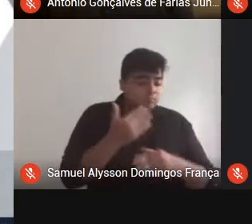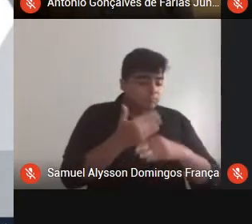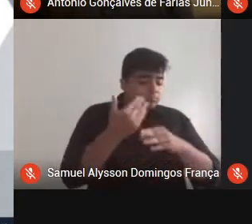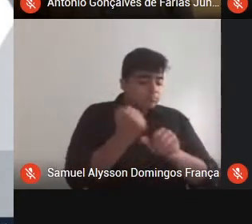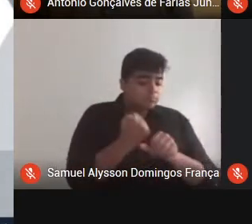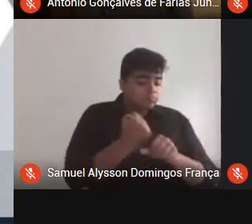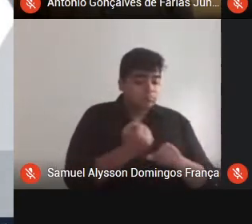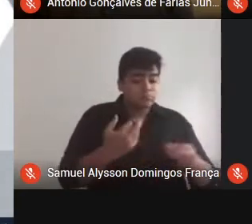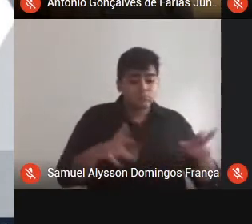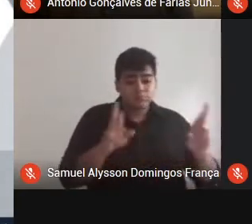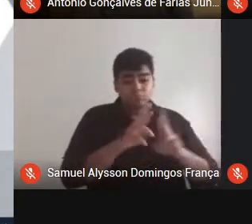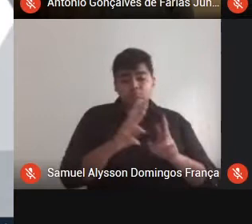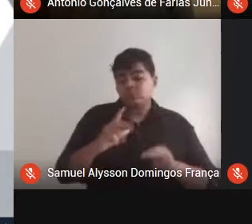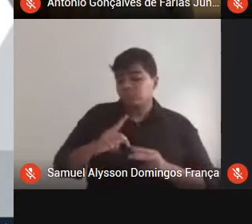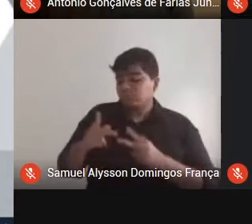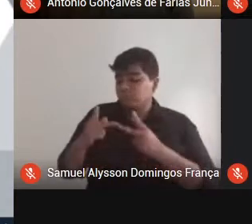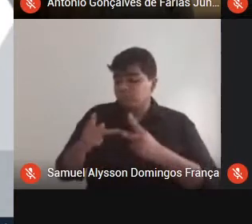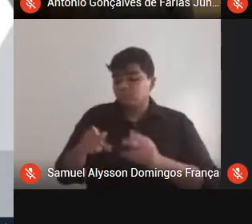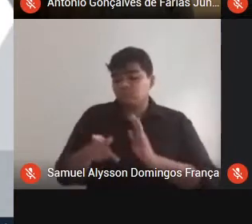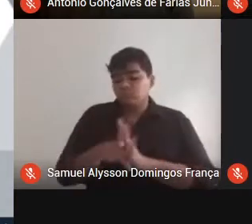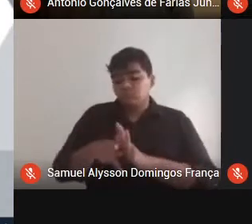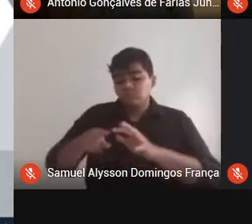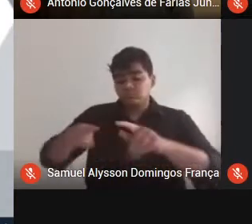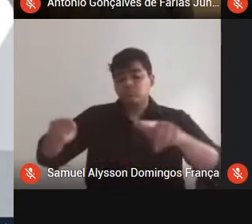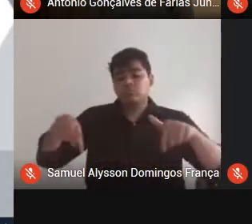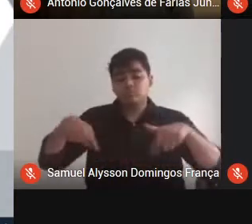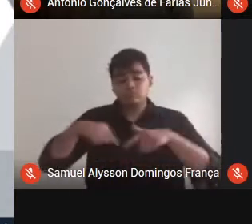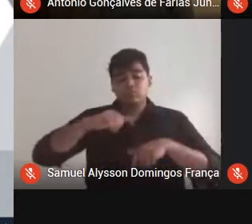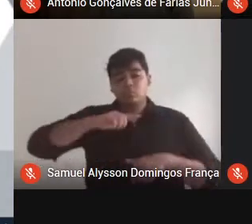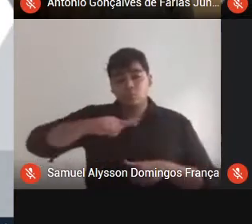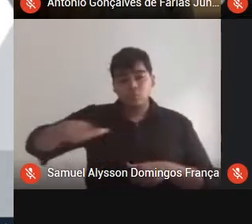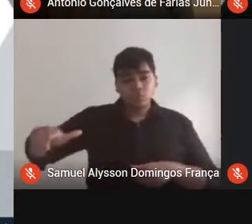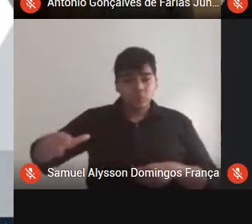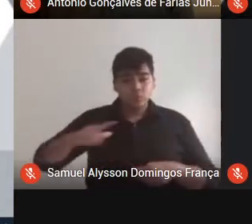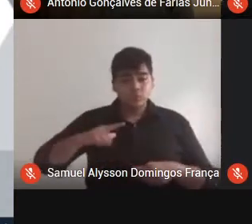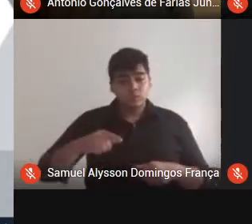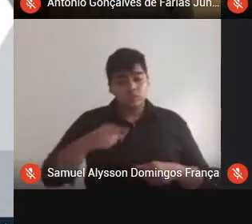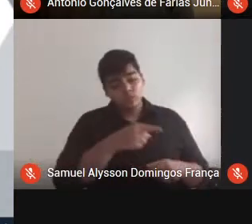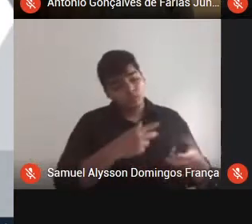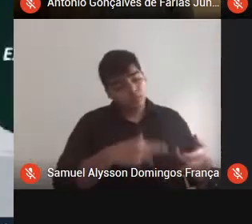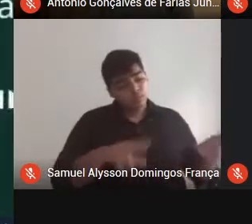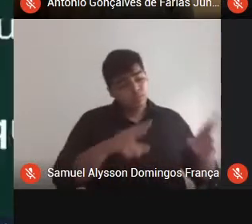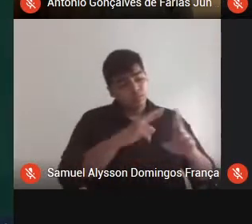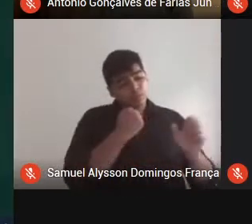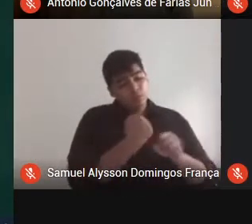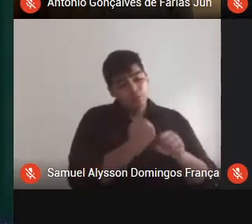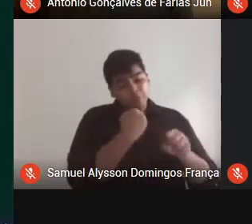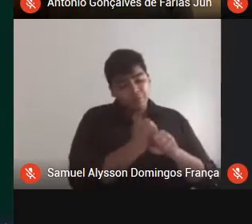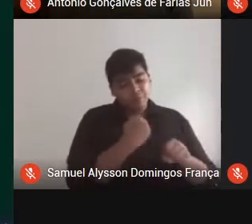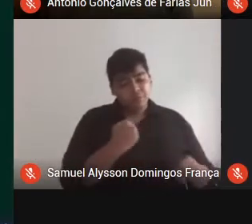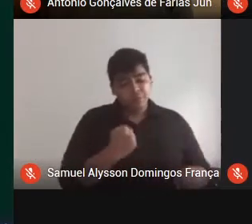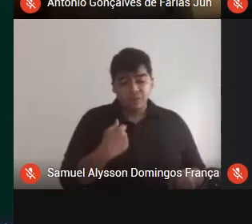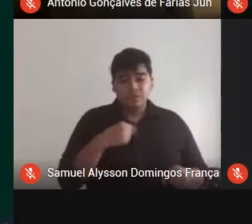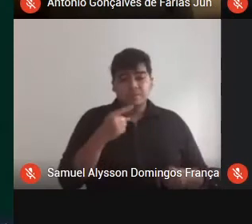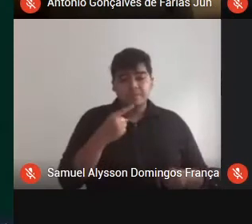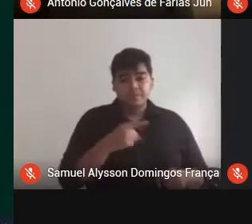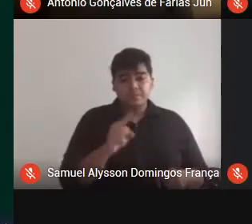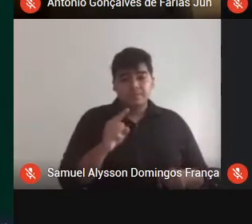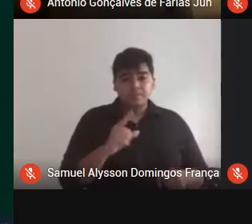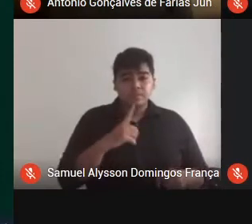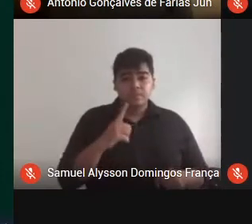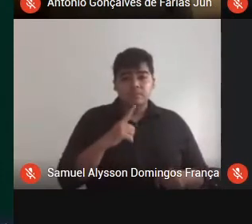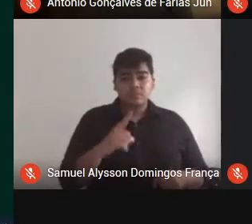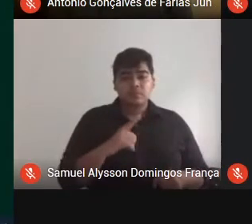projeto de arquitetura com terreno vazio. Então, no projeto de arquitetura de reforma, eu vou abranger